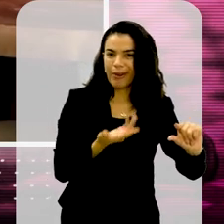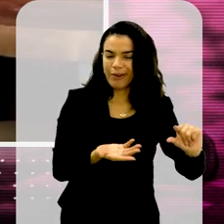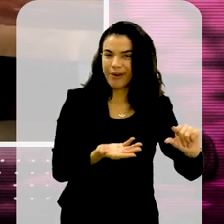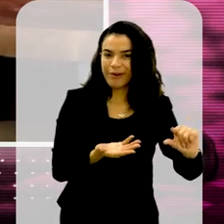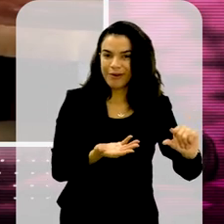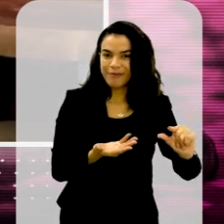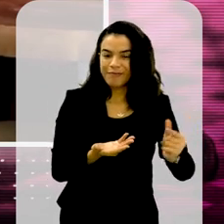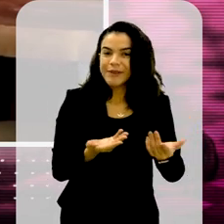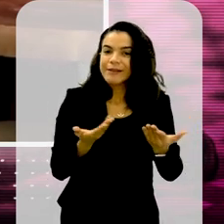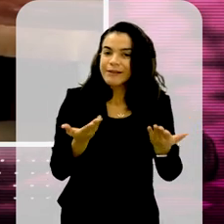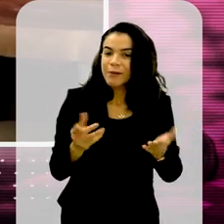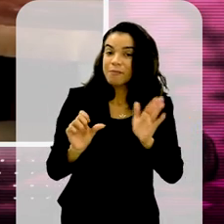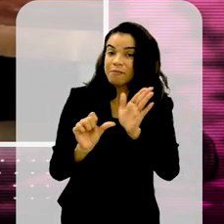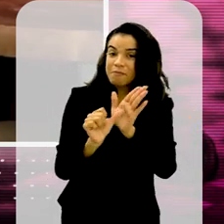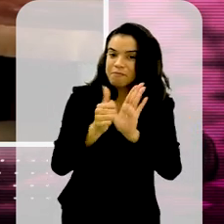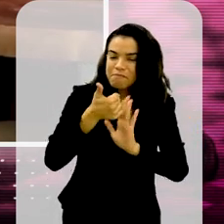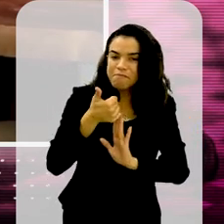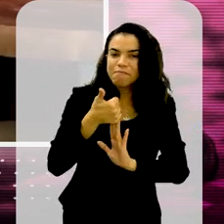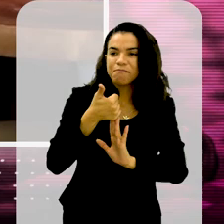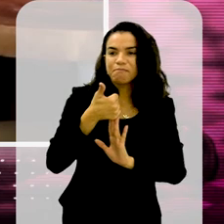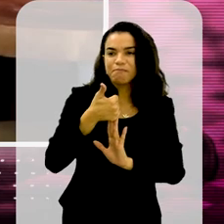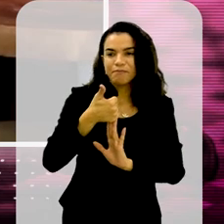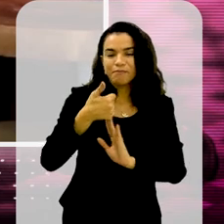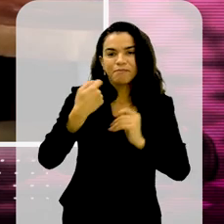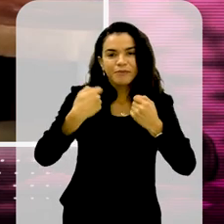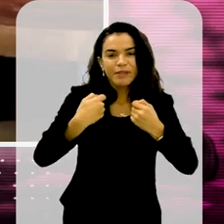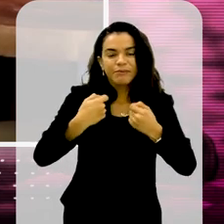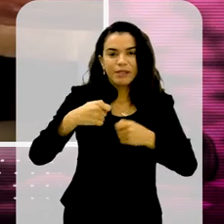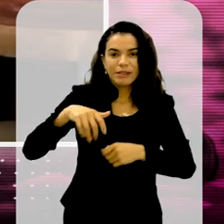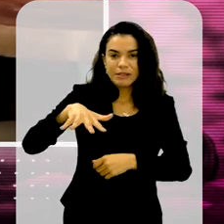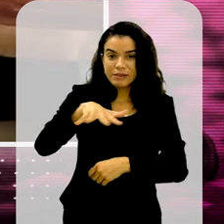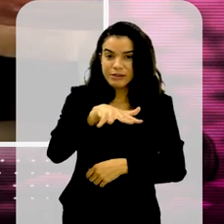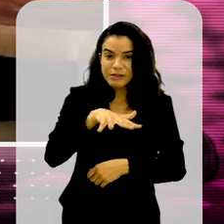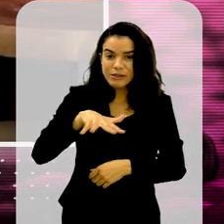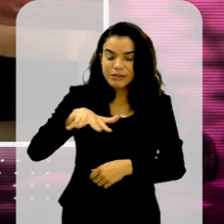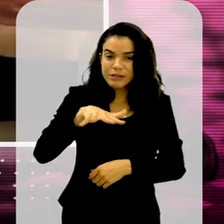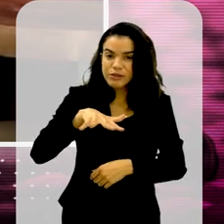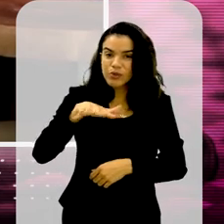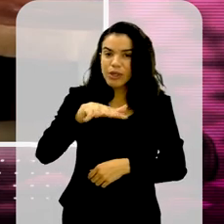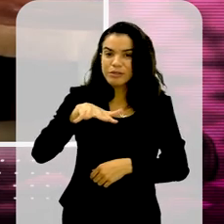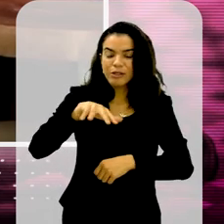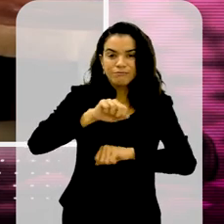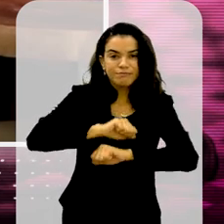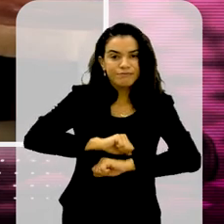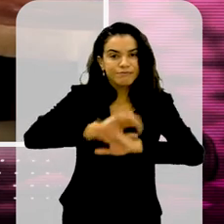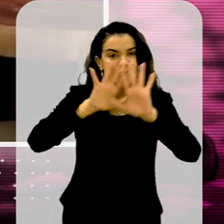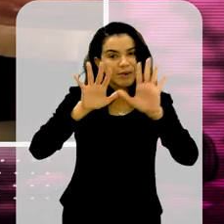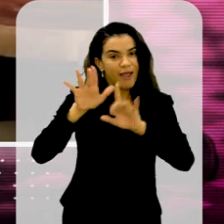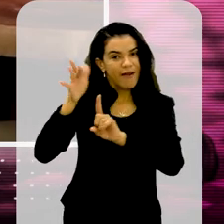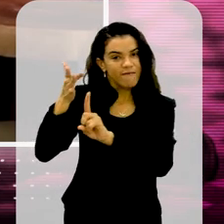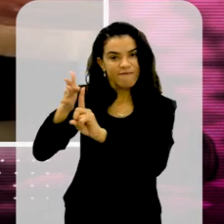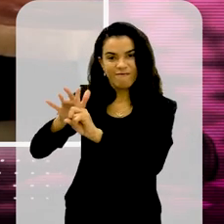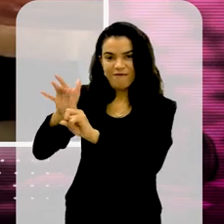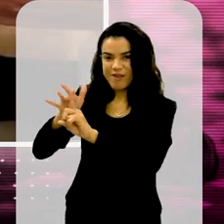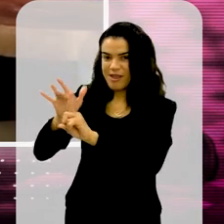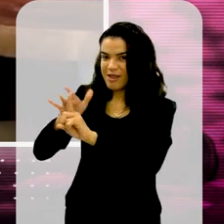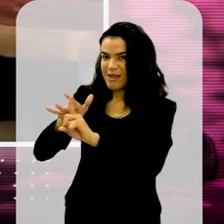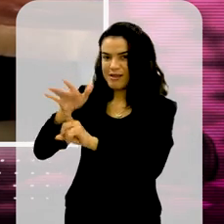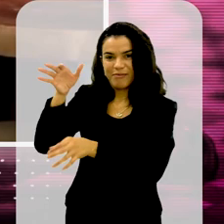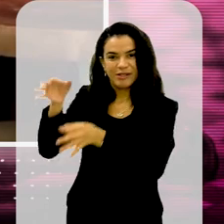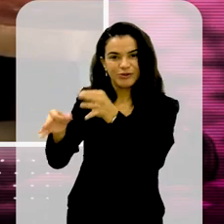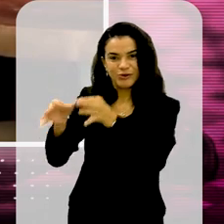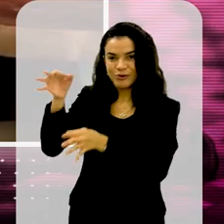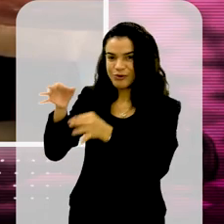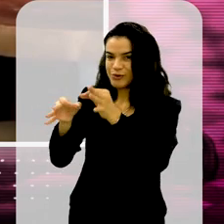de praticar o crime. Então, a gente tem que, primeiramente, colocar numa situação muito clara que a vítima ela não pode